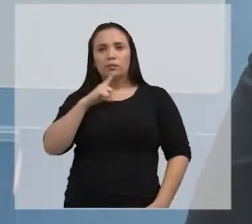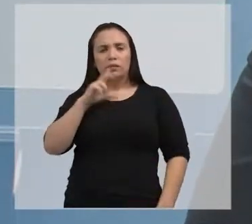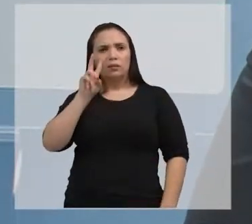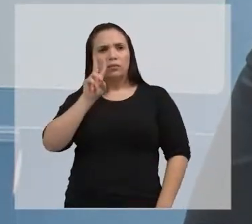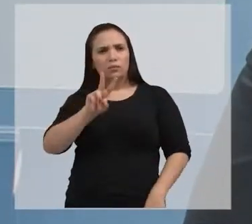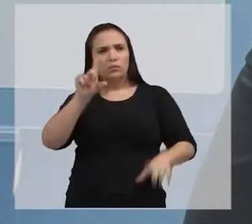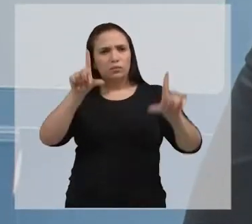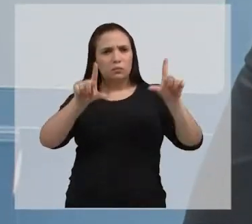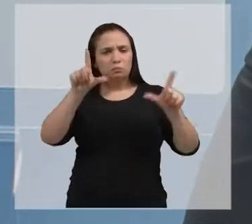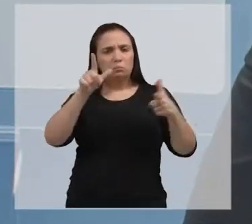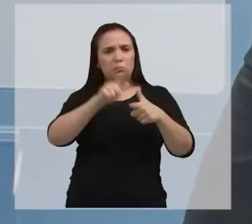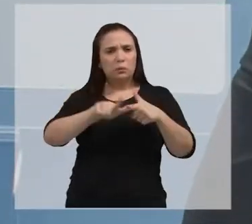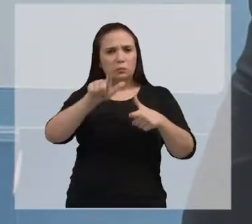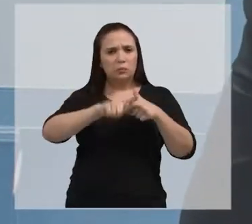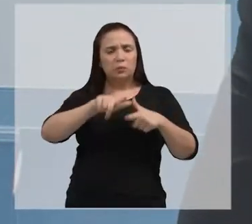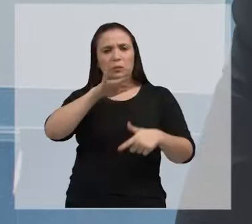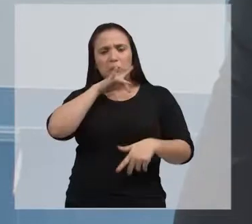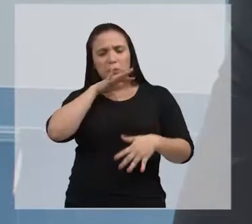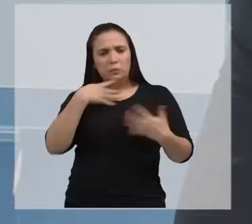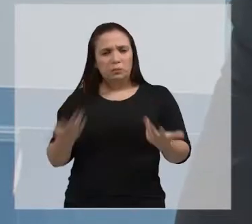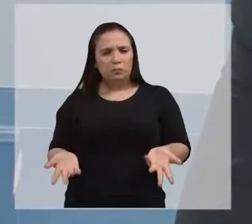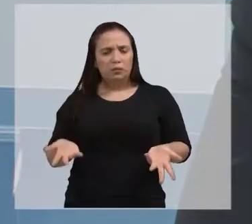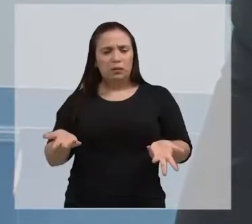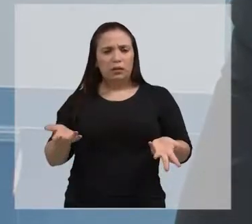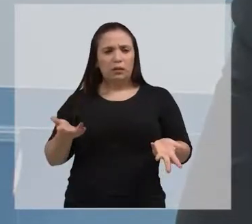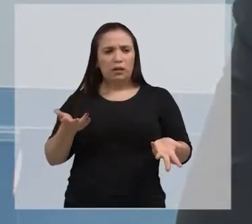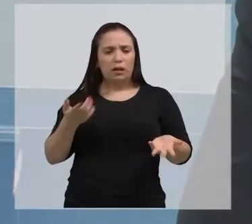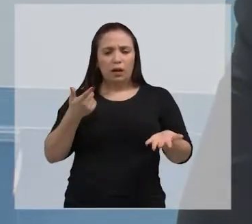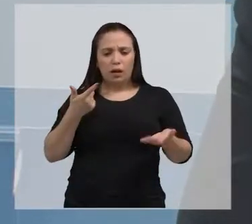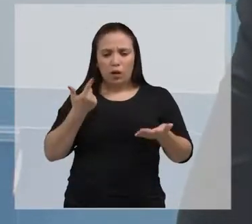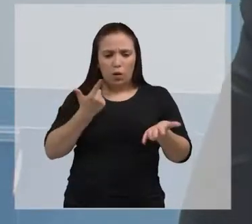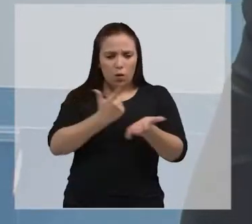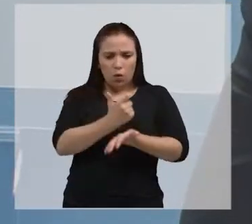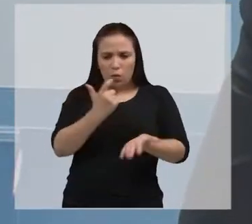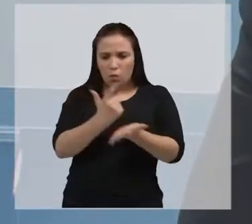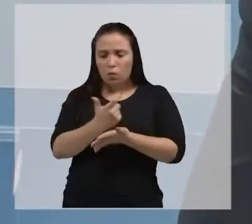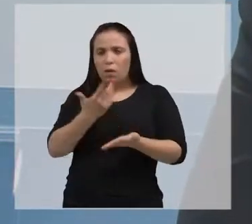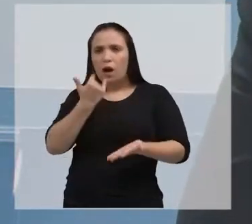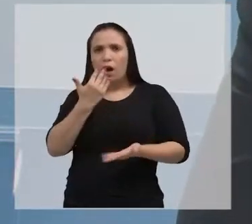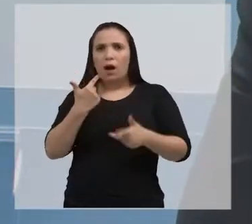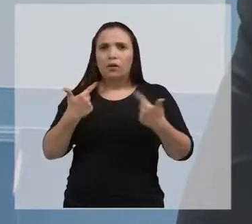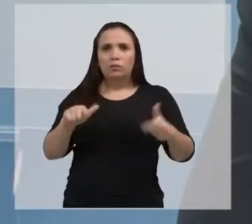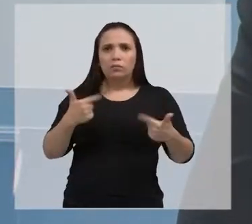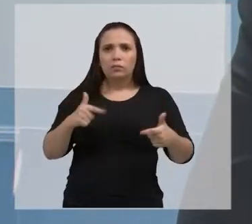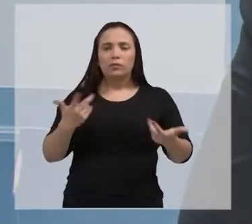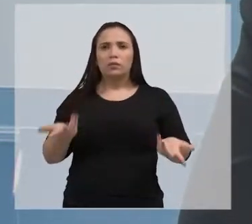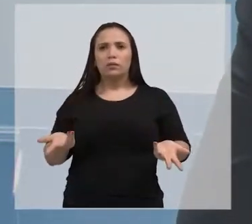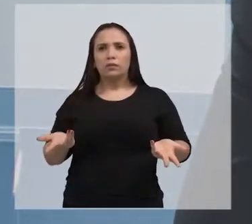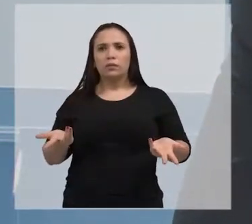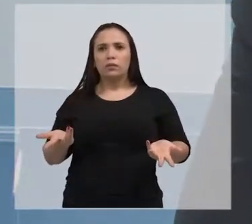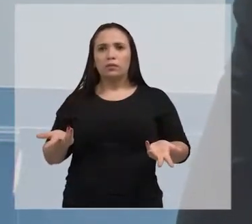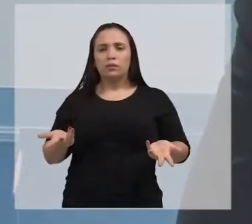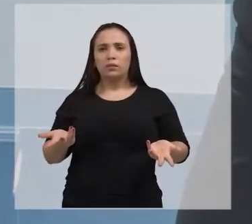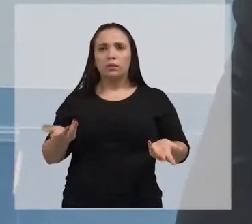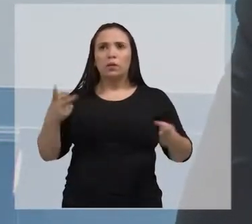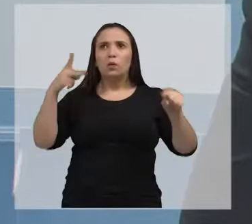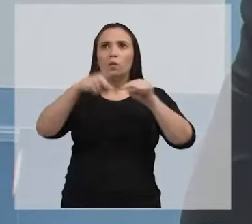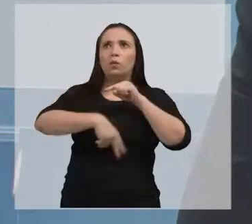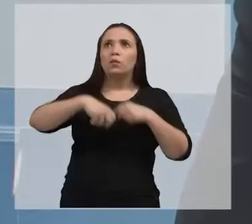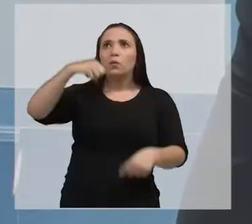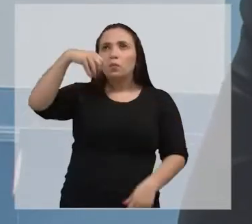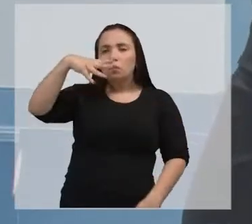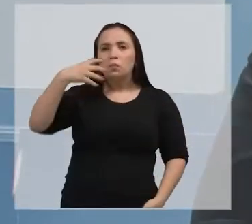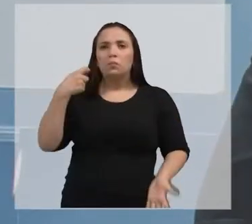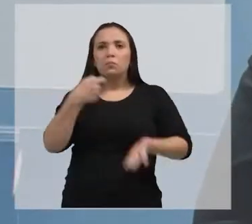ruins. Ou ele não tem dinheiro para comprar o pão, ou não tem a mistura do jantar, ou alguém foi lá tentar cortar a luz, ou